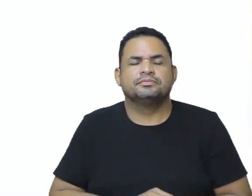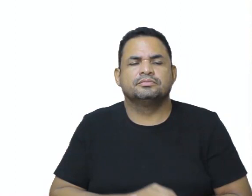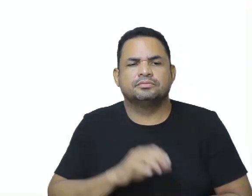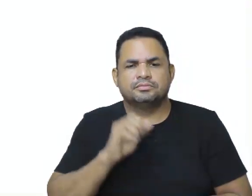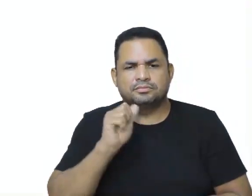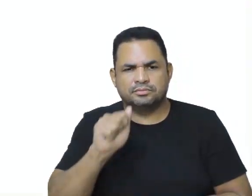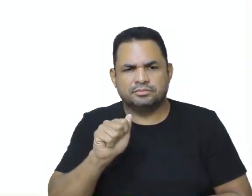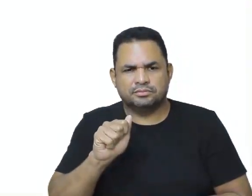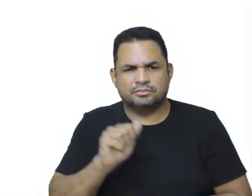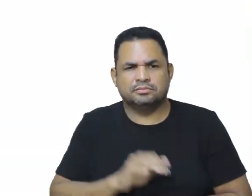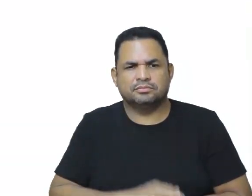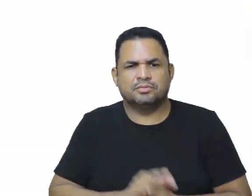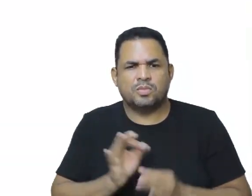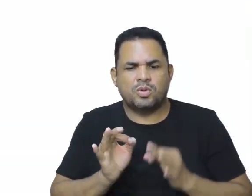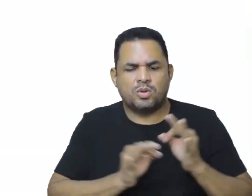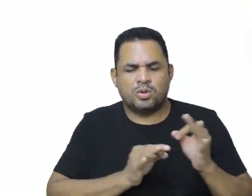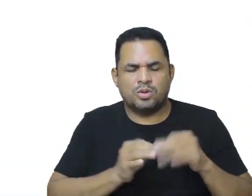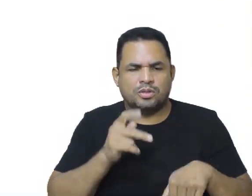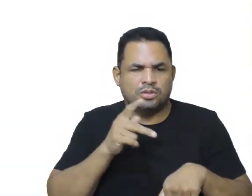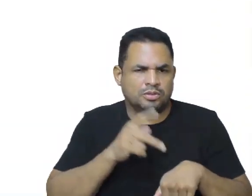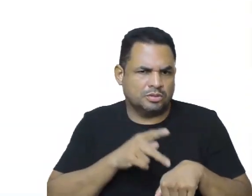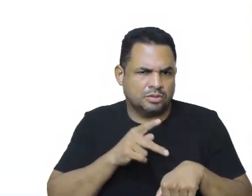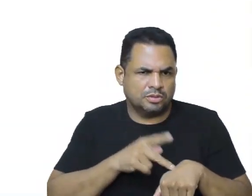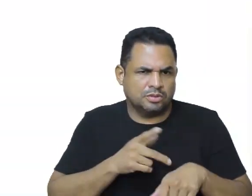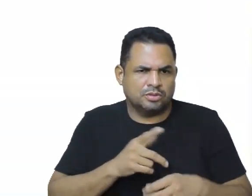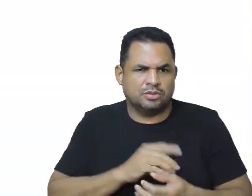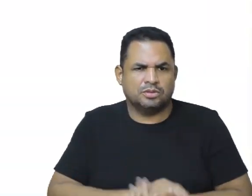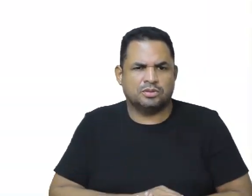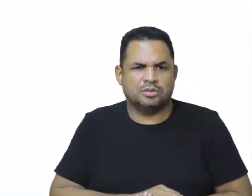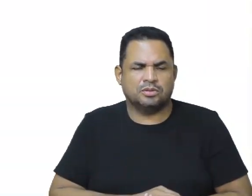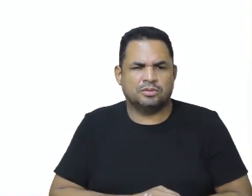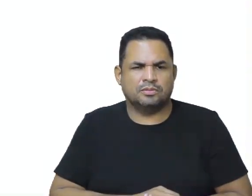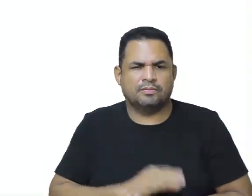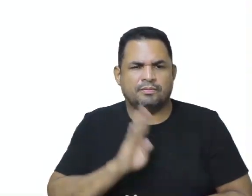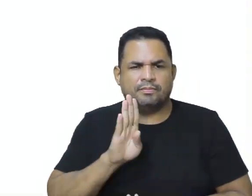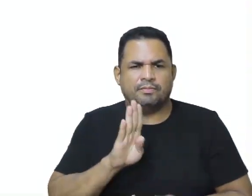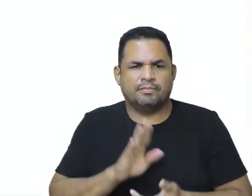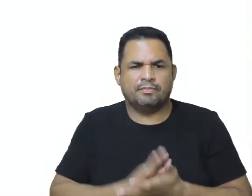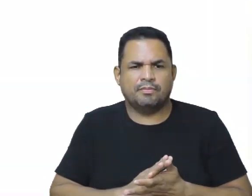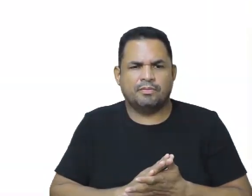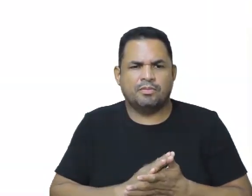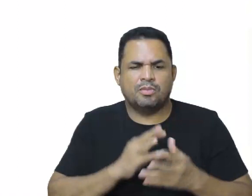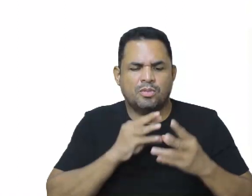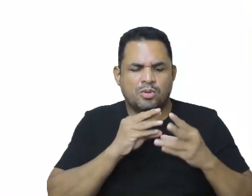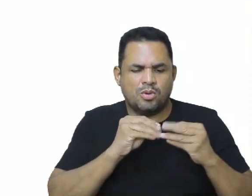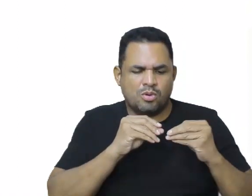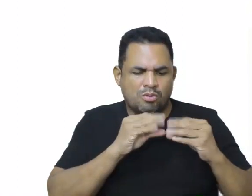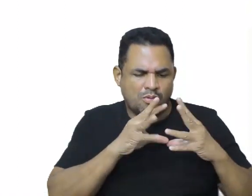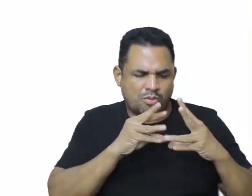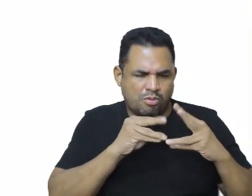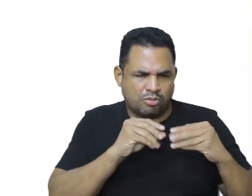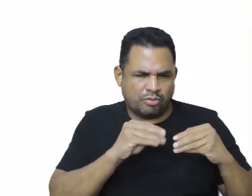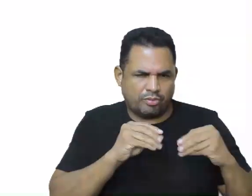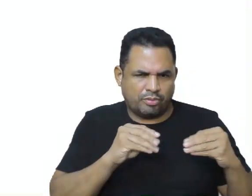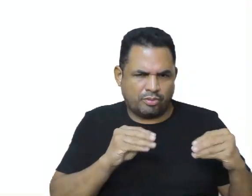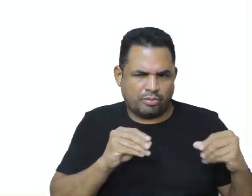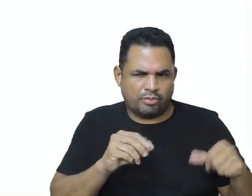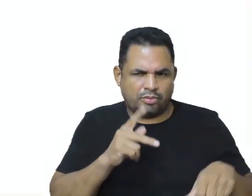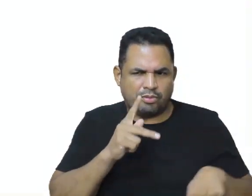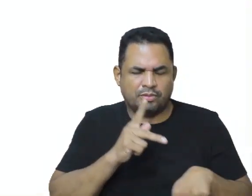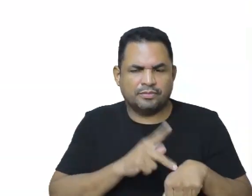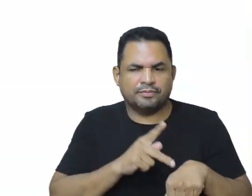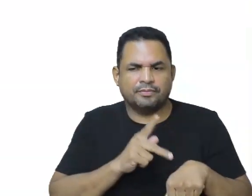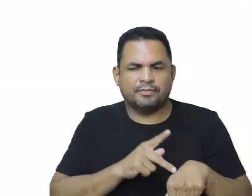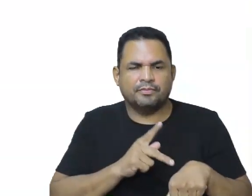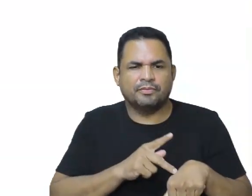Alternativa A formação de rochas. B, a oxidação de rochas.